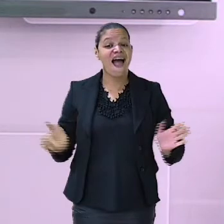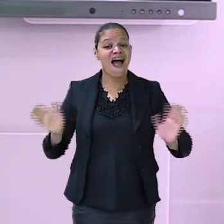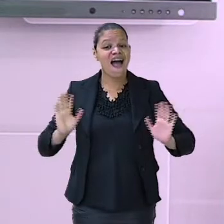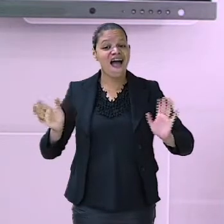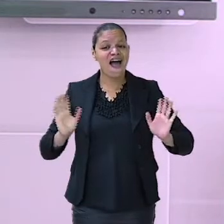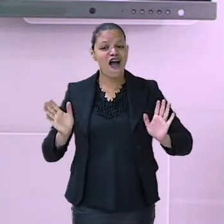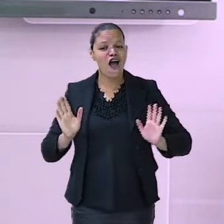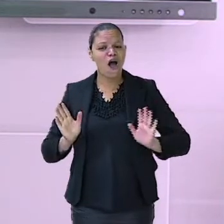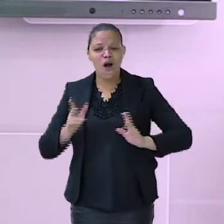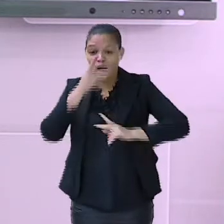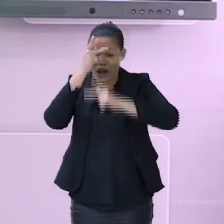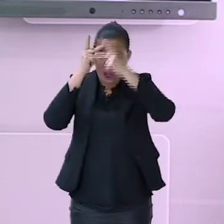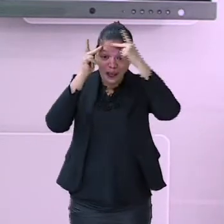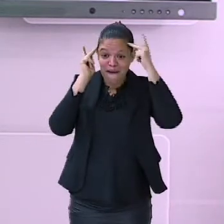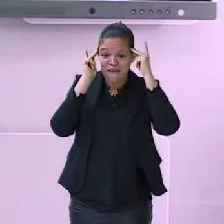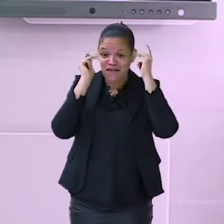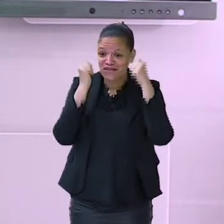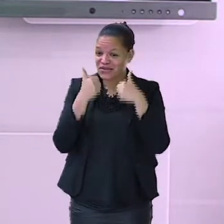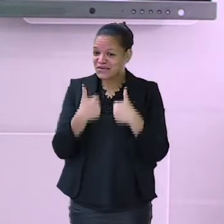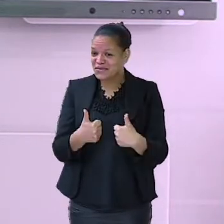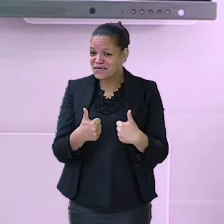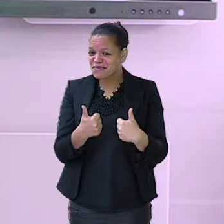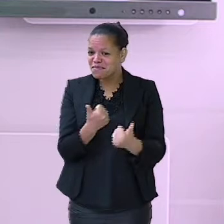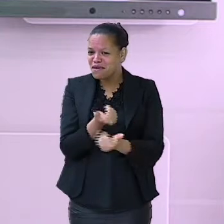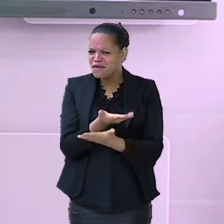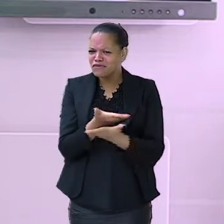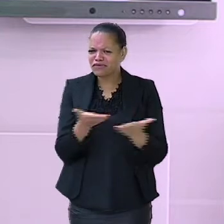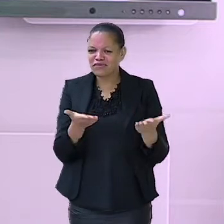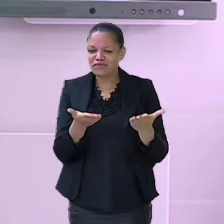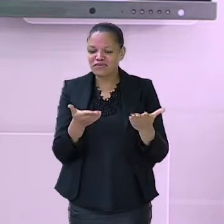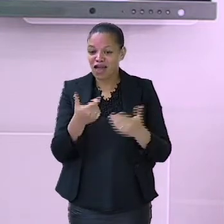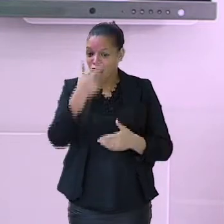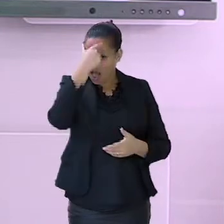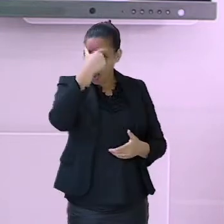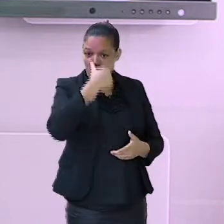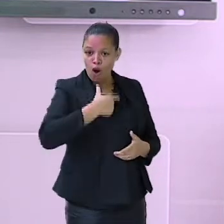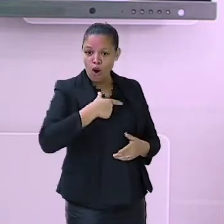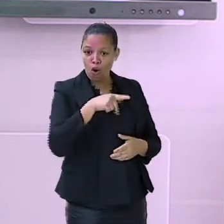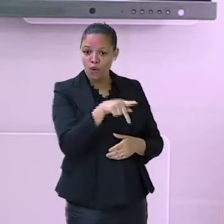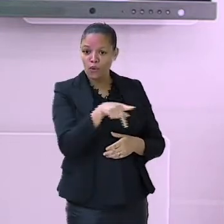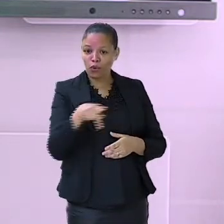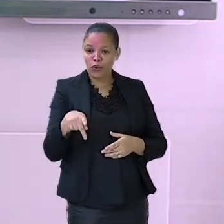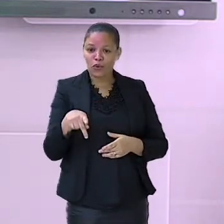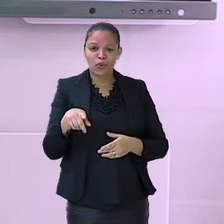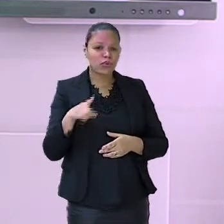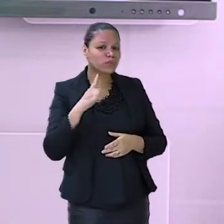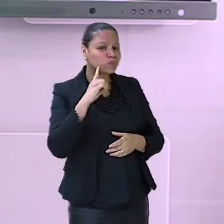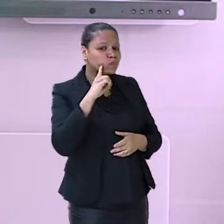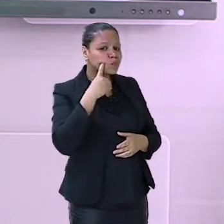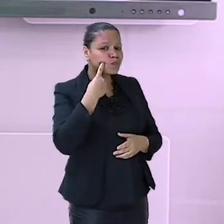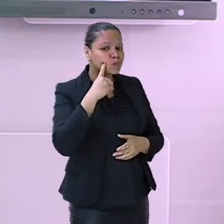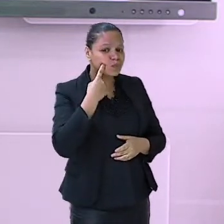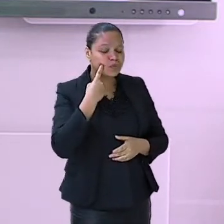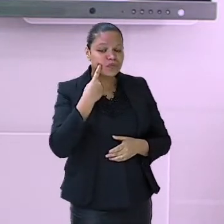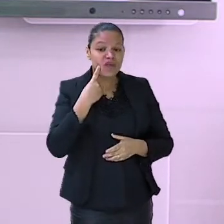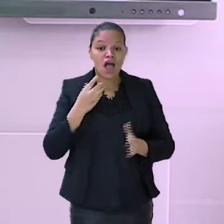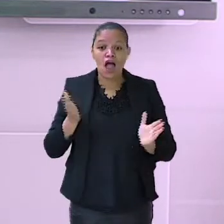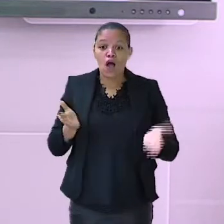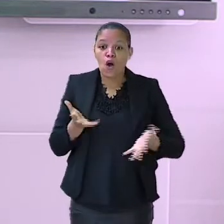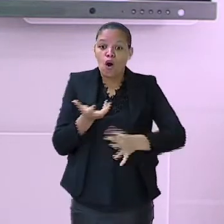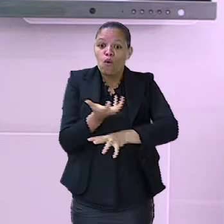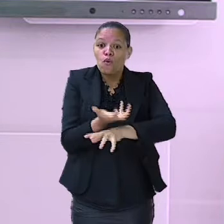Olá, pessoal, tudo bem com vocês? Eu sou a professora Daniele Cristine e nós vamos juntos ficar com o componente curricular